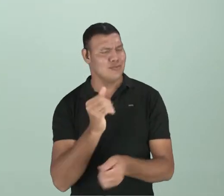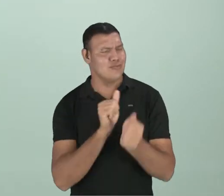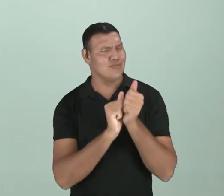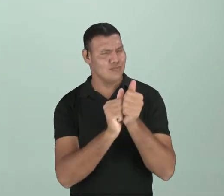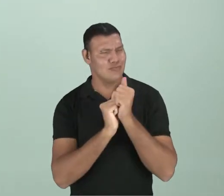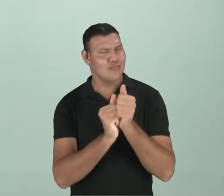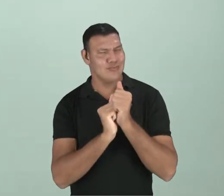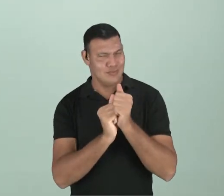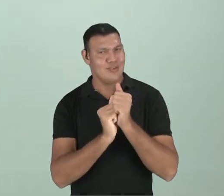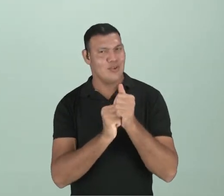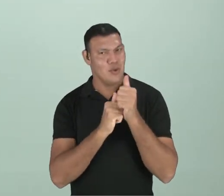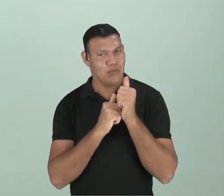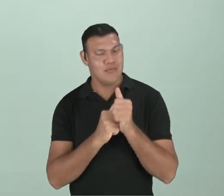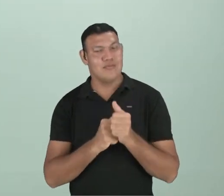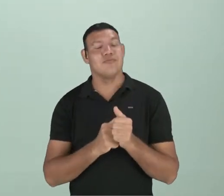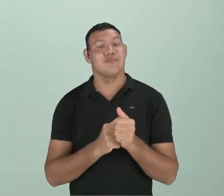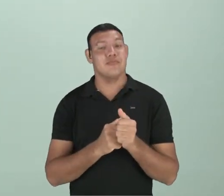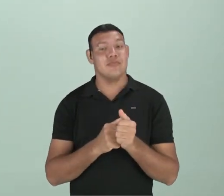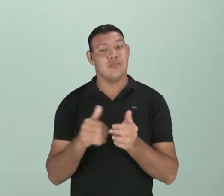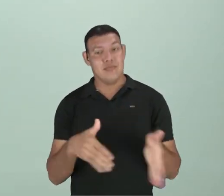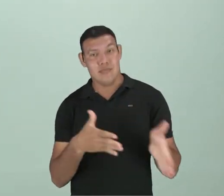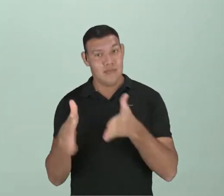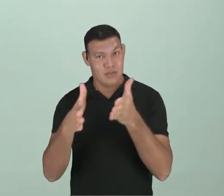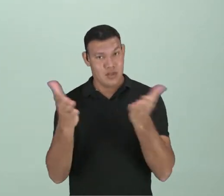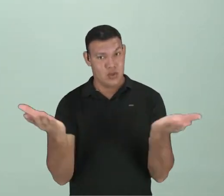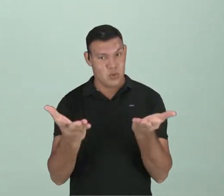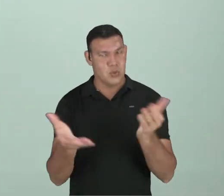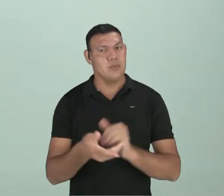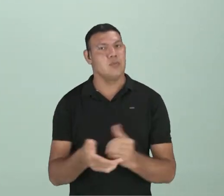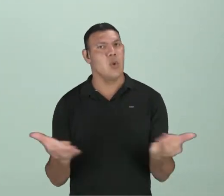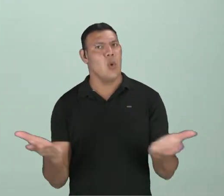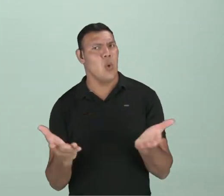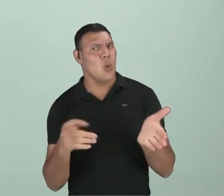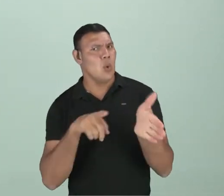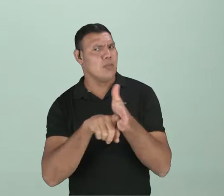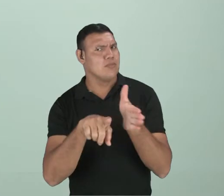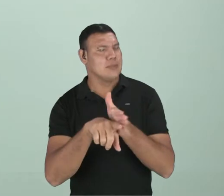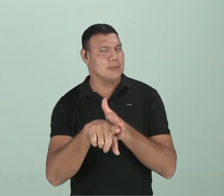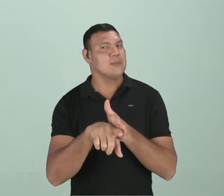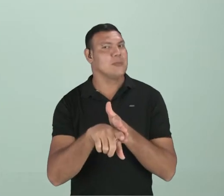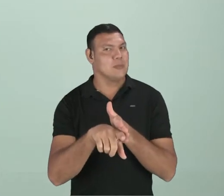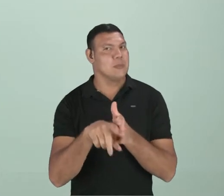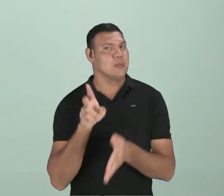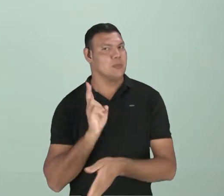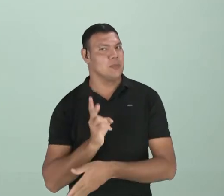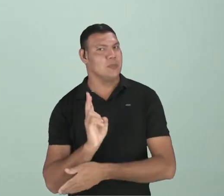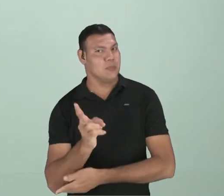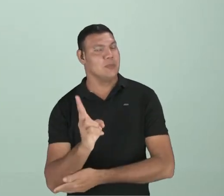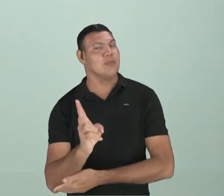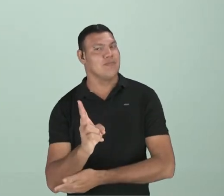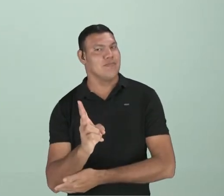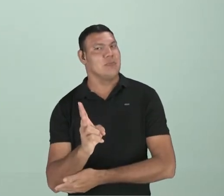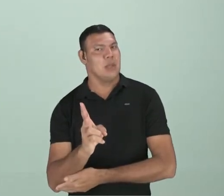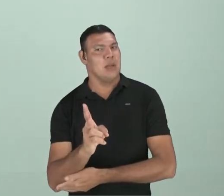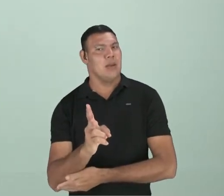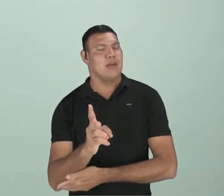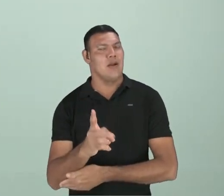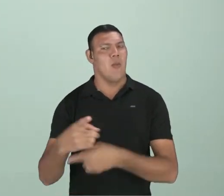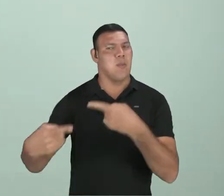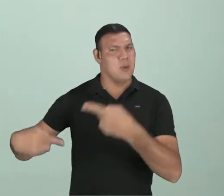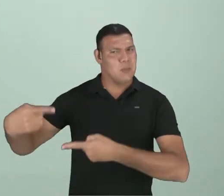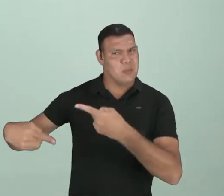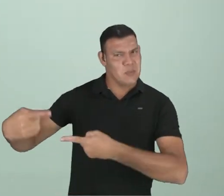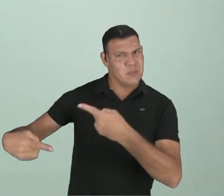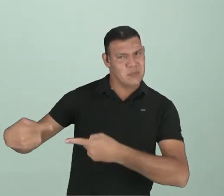caminhada e hoje eu trouxe aí algumas questões, né, para nós continuarmos discutindo aí